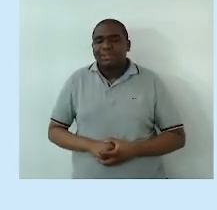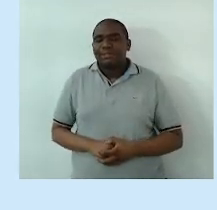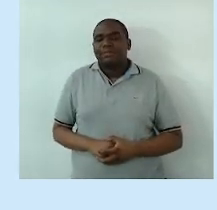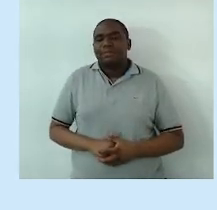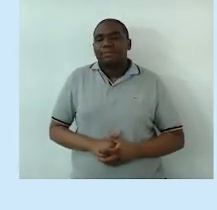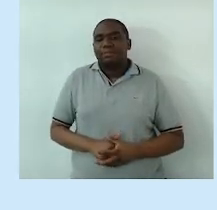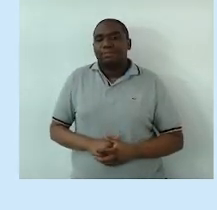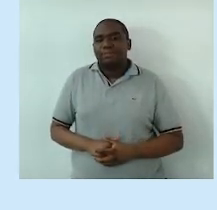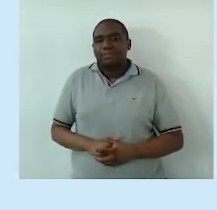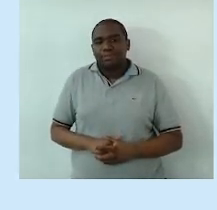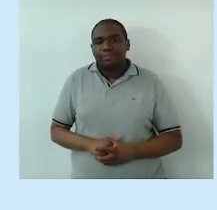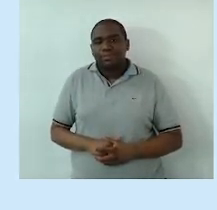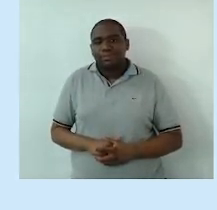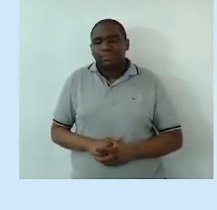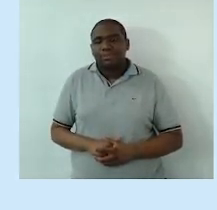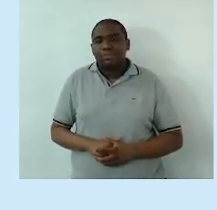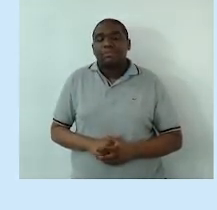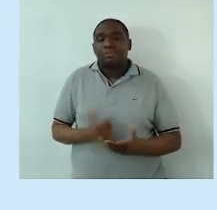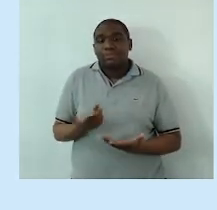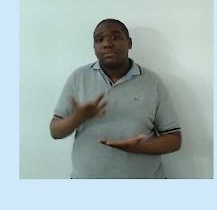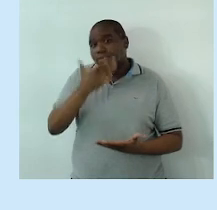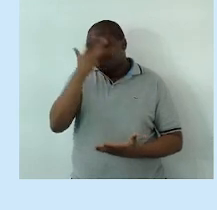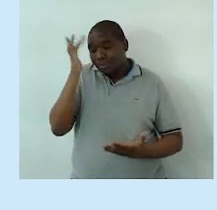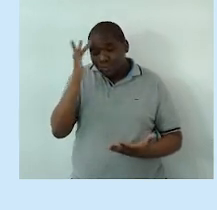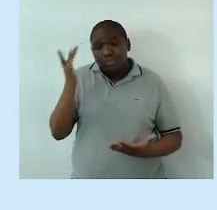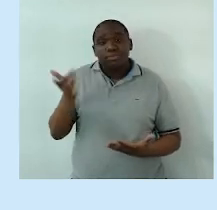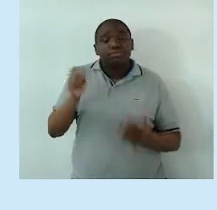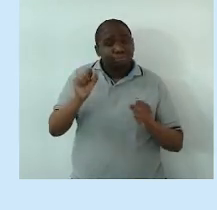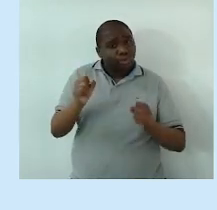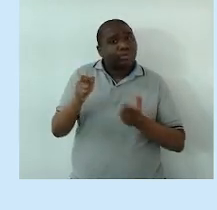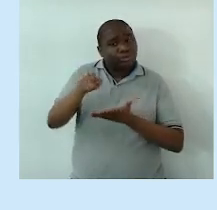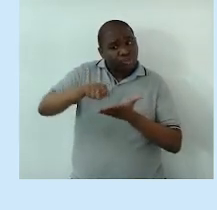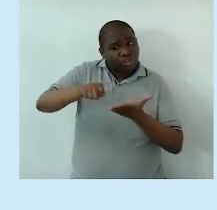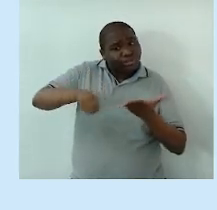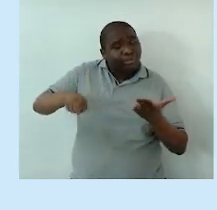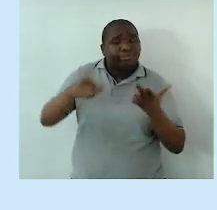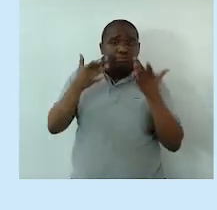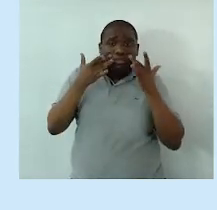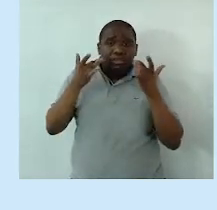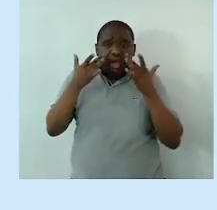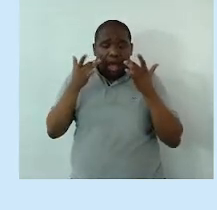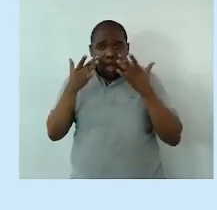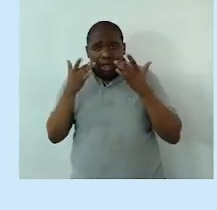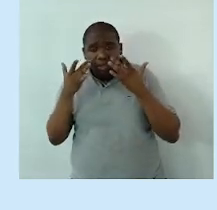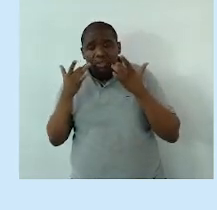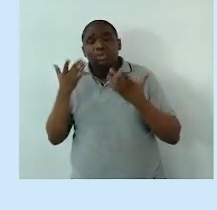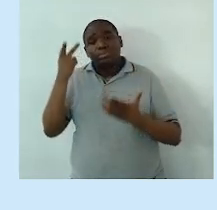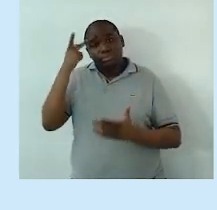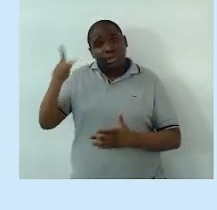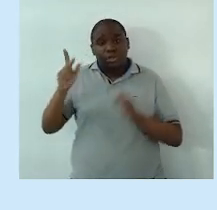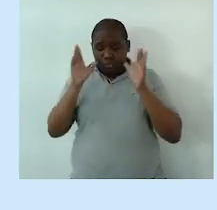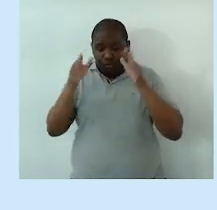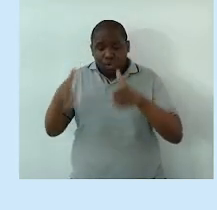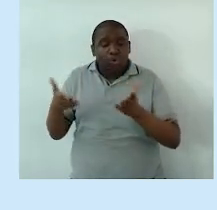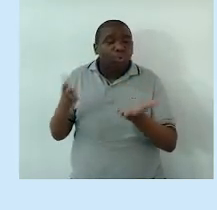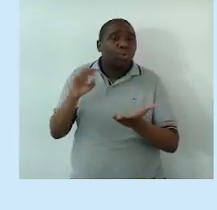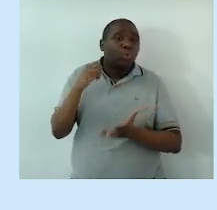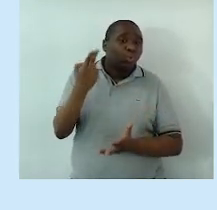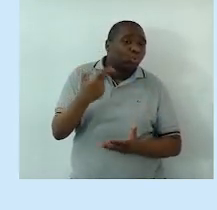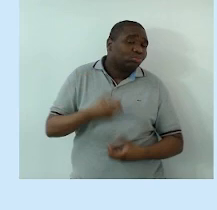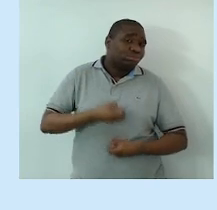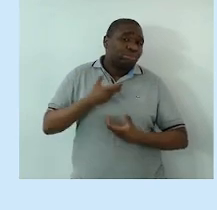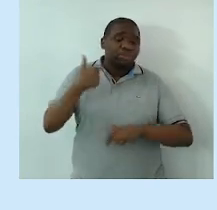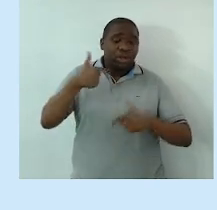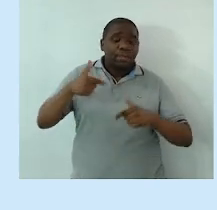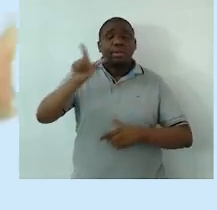formatos. O dramaturgo ele pode, a princípio, ter escrito a peça, né, para o teatro, ou se inspirado numa obra